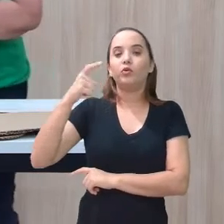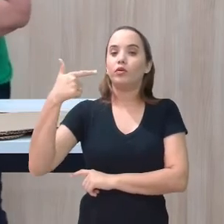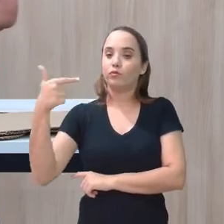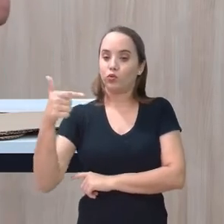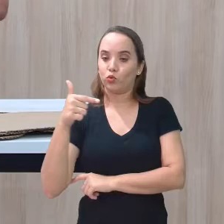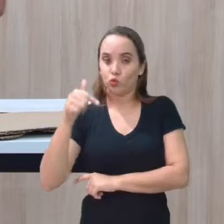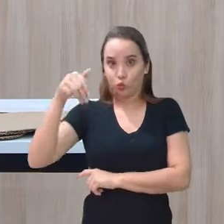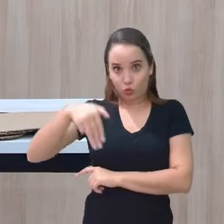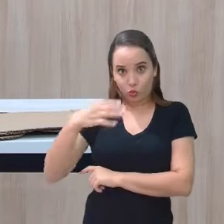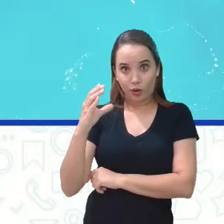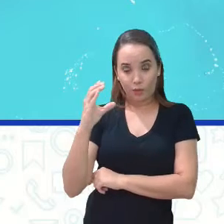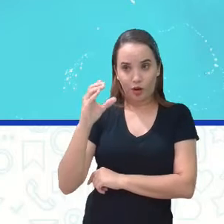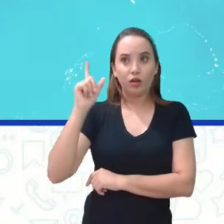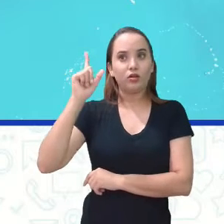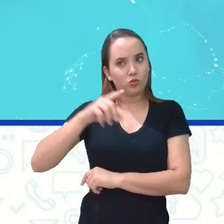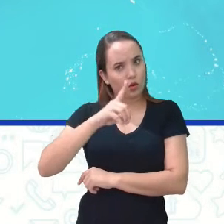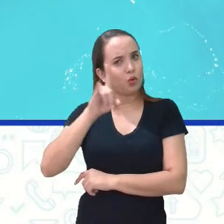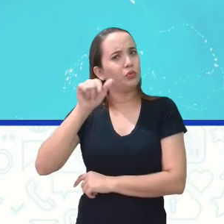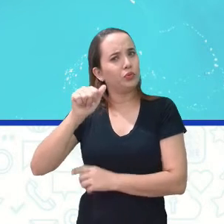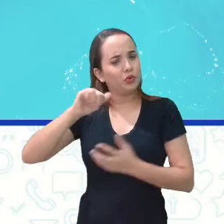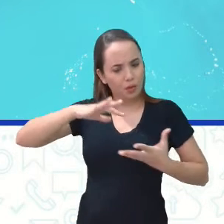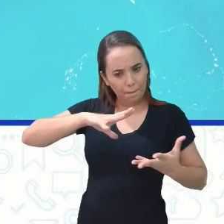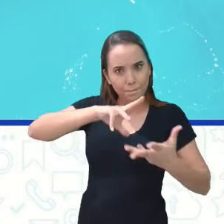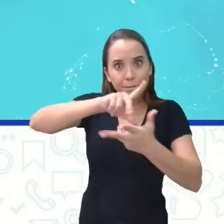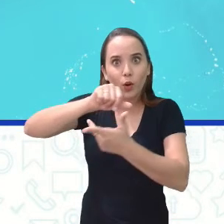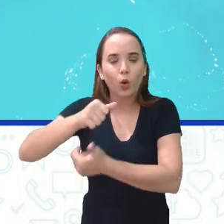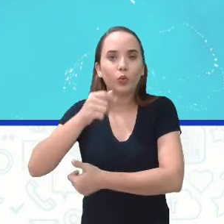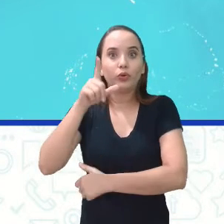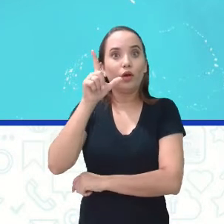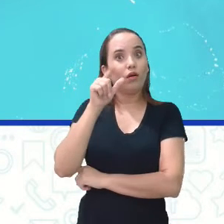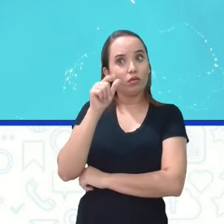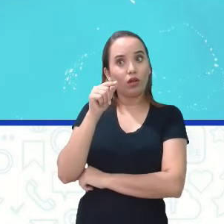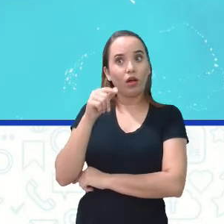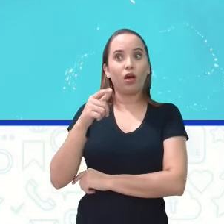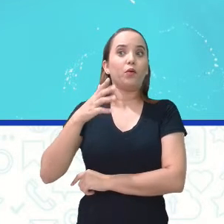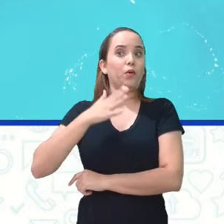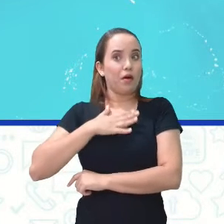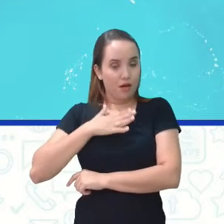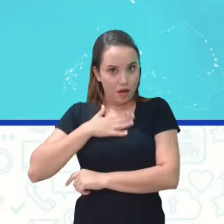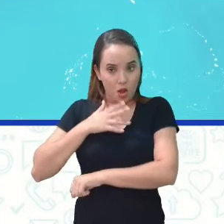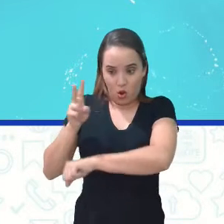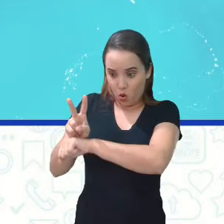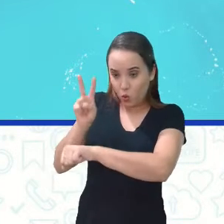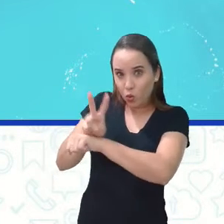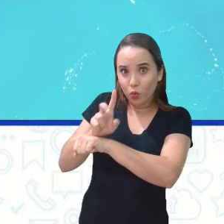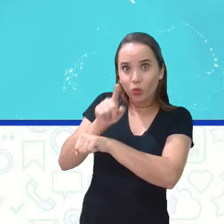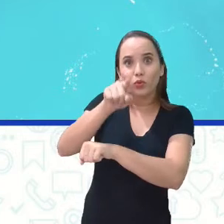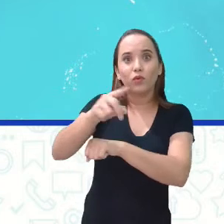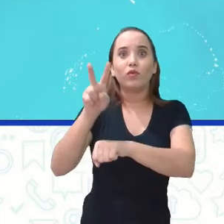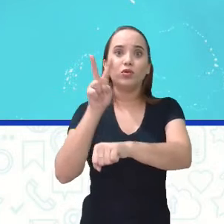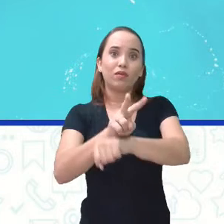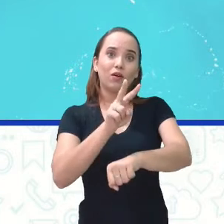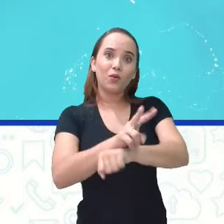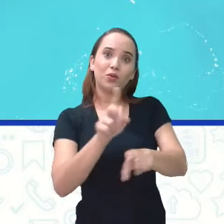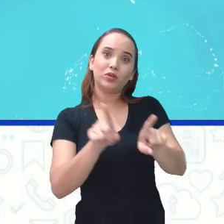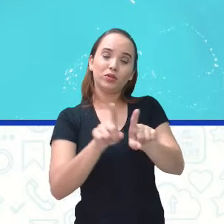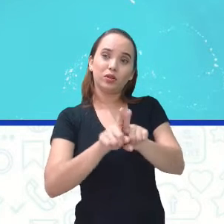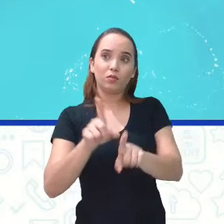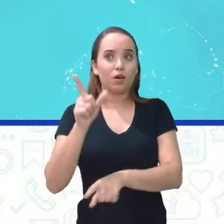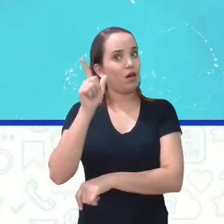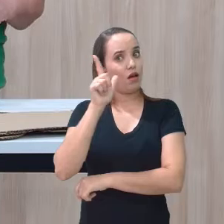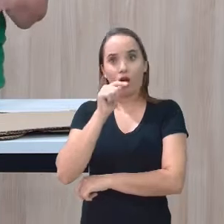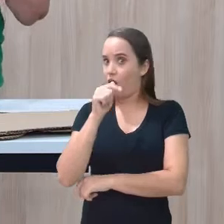eu estou trazendo aqui, né, um recadinho para vocês. Eu cuido e você cuida. A água não pode faltar. Então, é